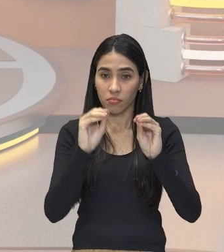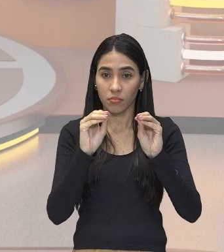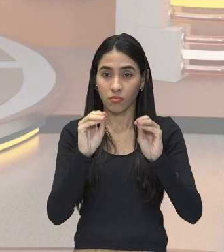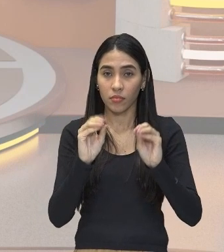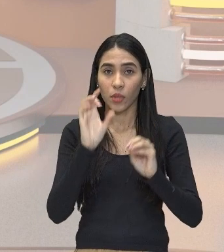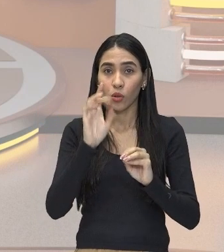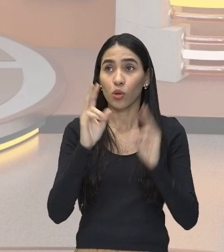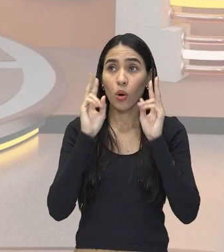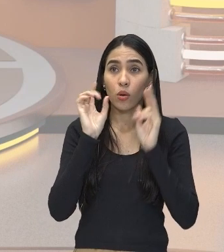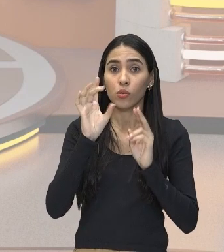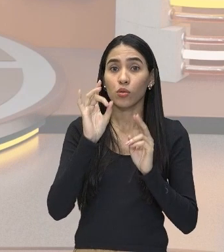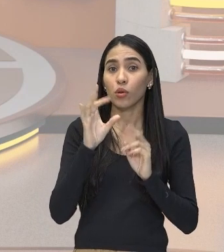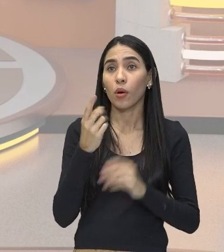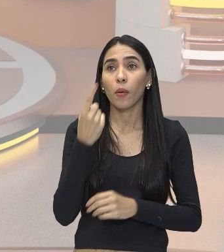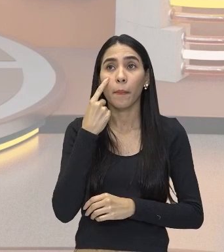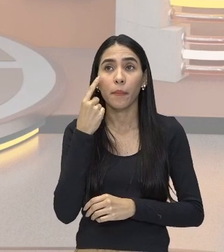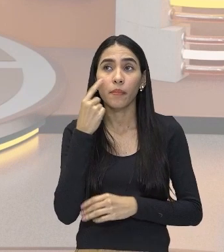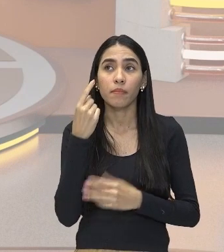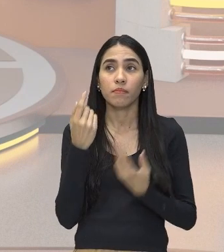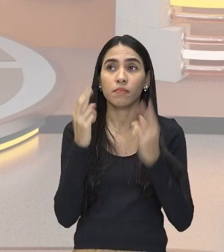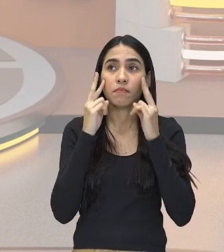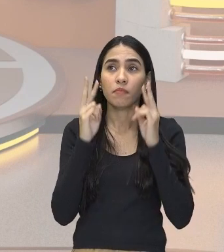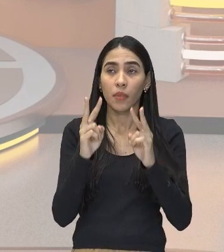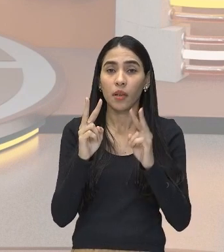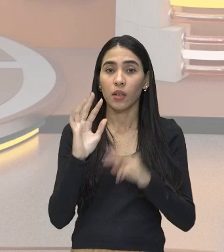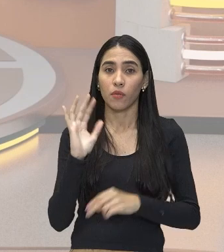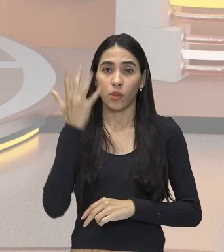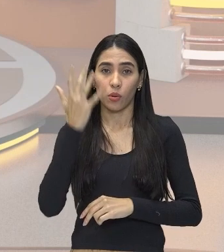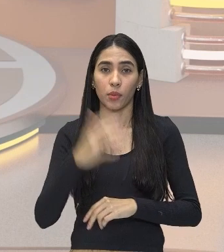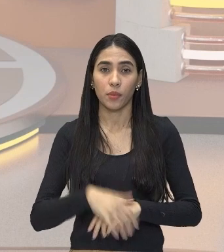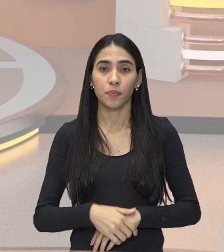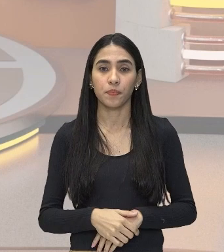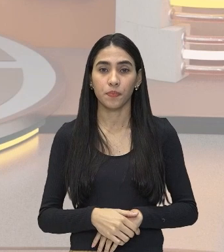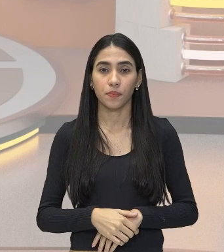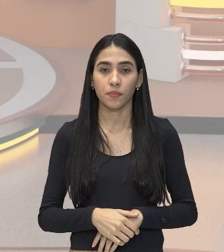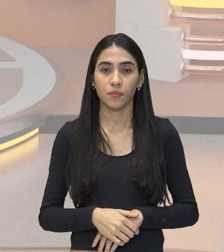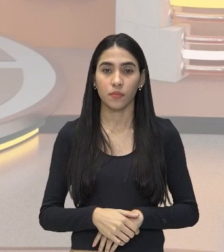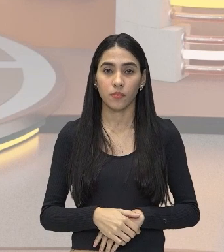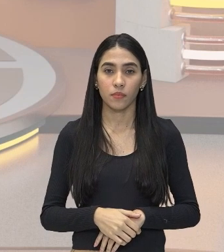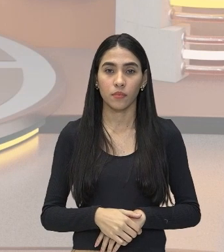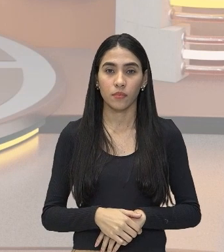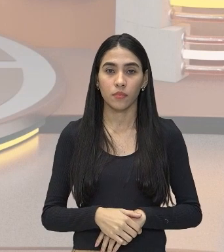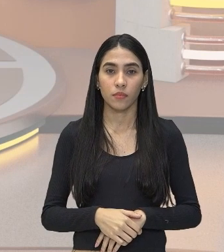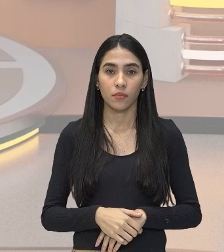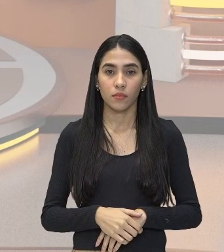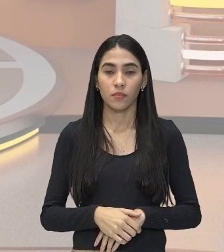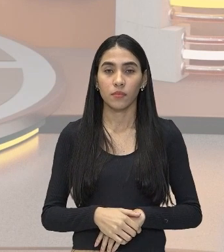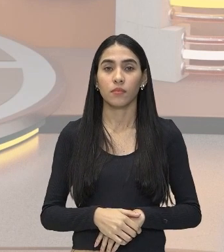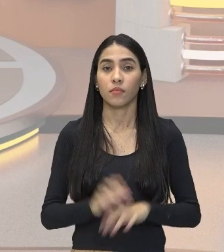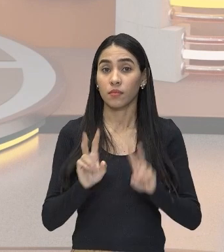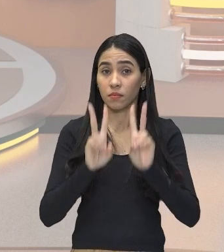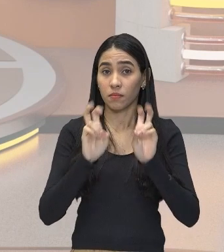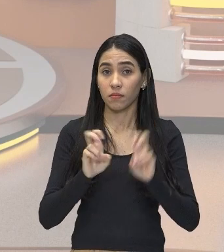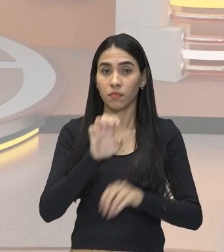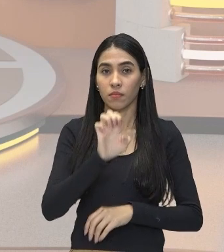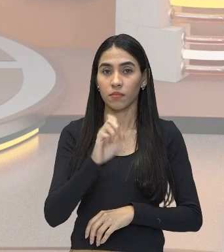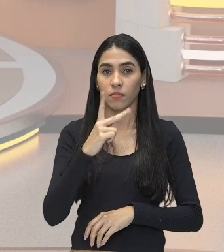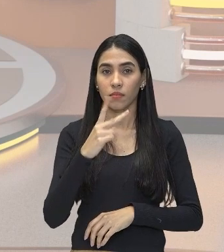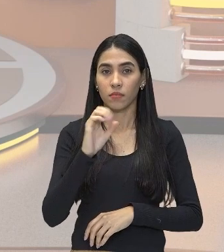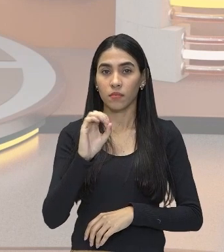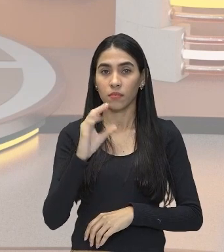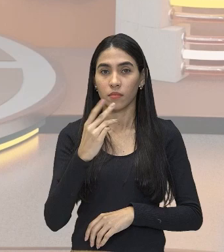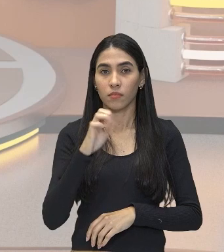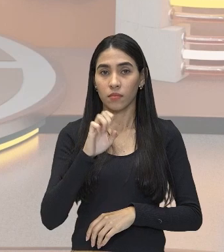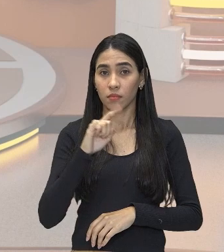apenas olhar para o fenômeno tal como ele aparece para mim. Tá? Vamos ver um pouco mais sobre Epoché para a gente entender